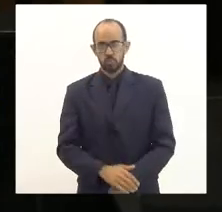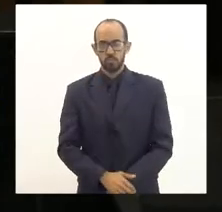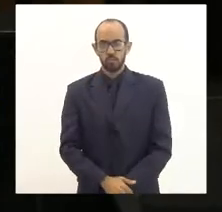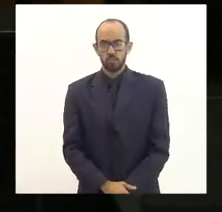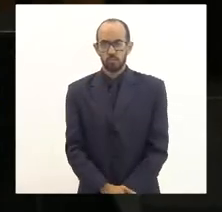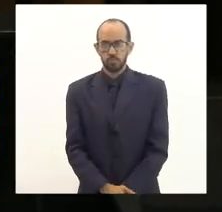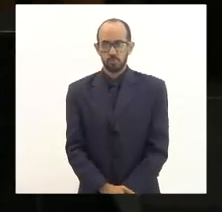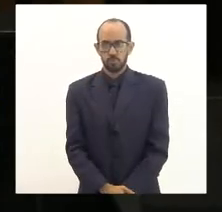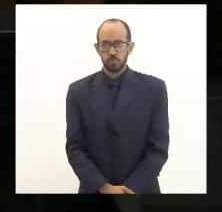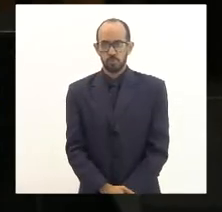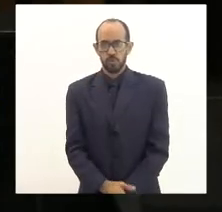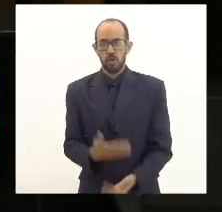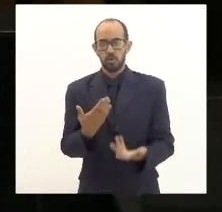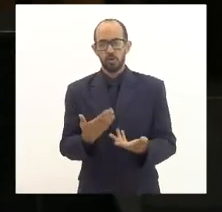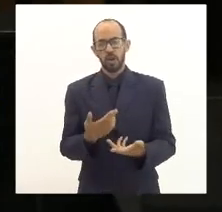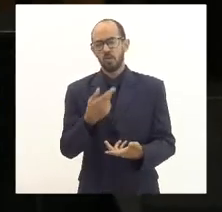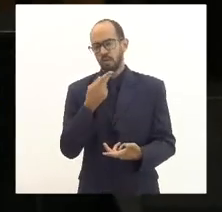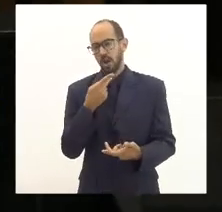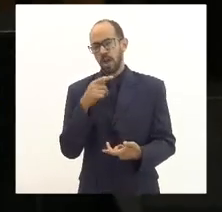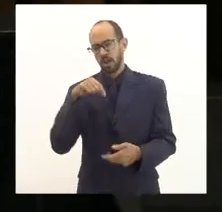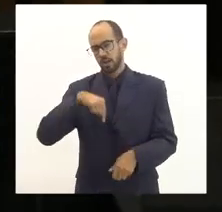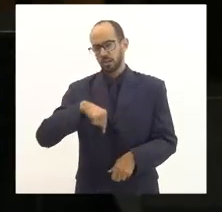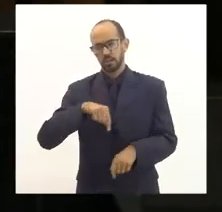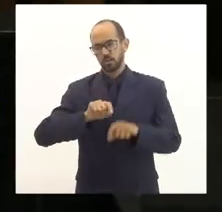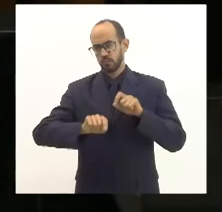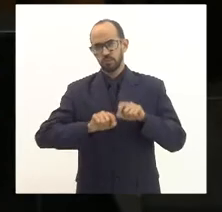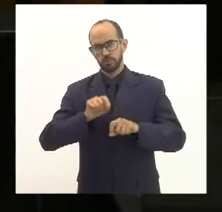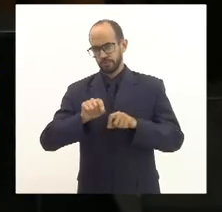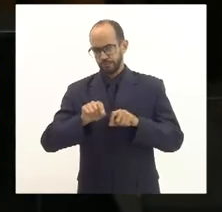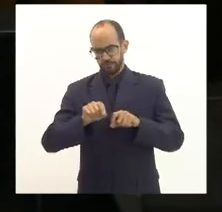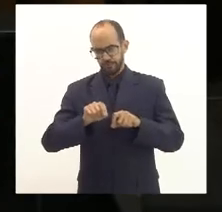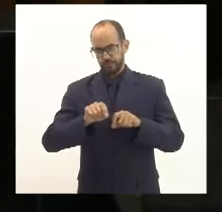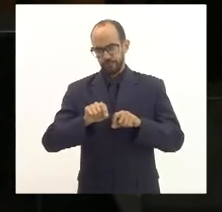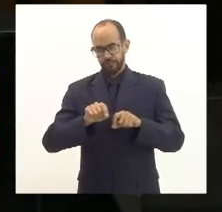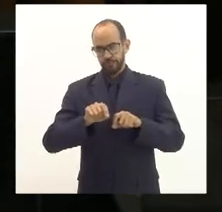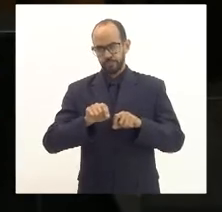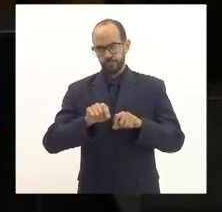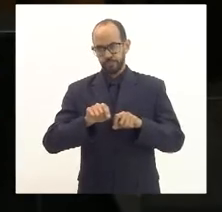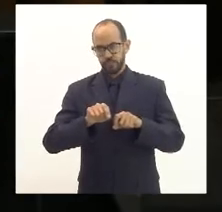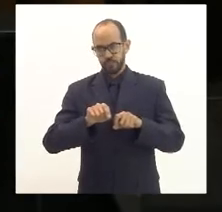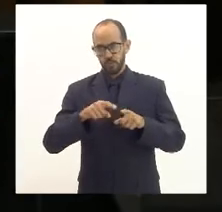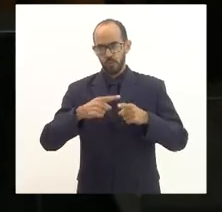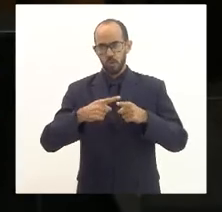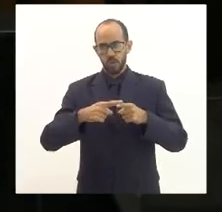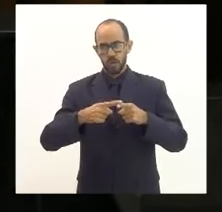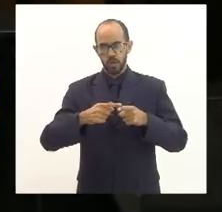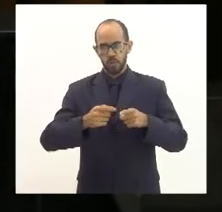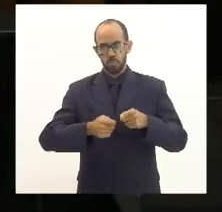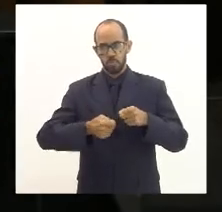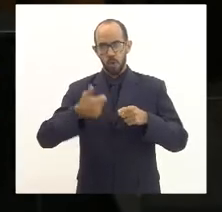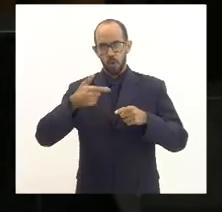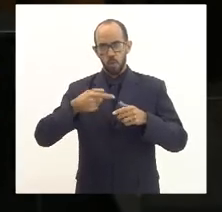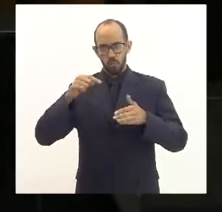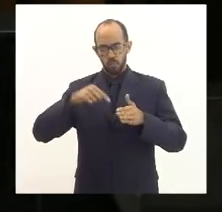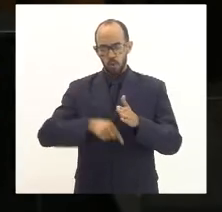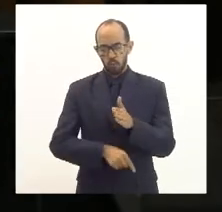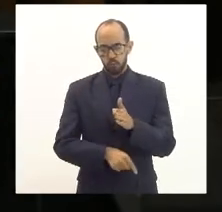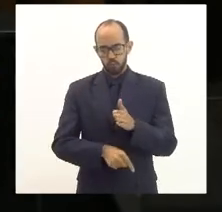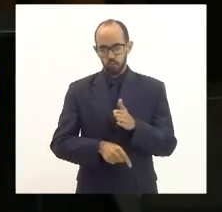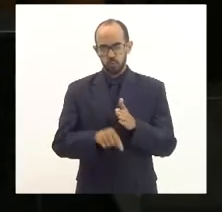e queria falar aqui a senhora presidente é porque tá sendo pouco aprofundado